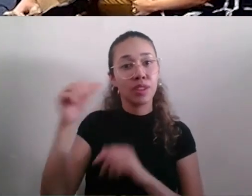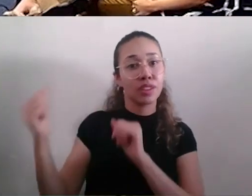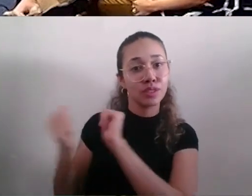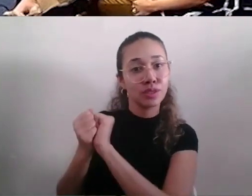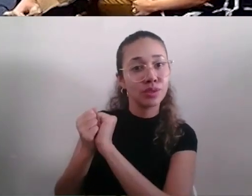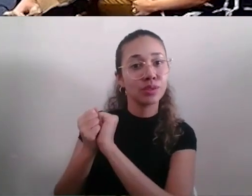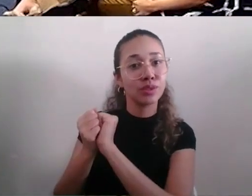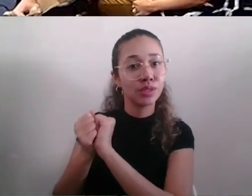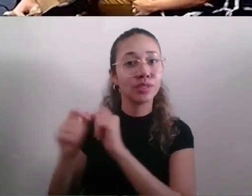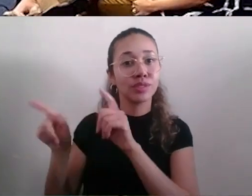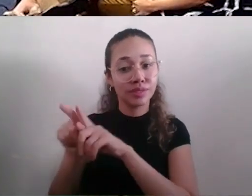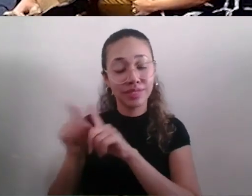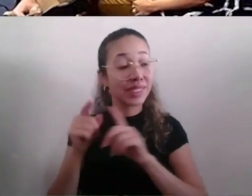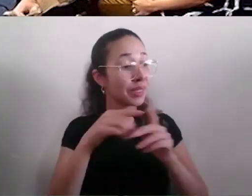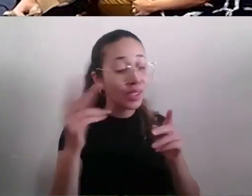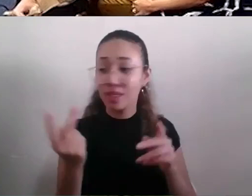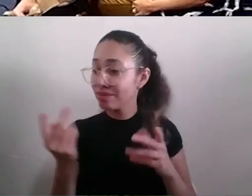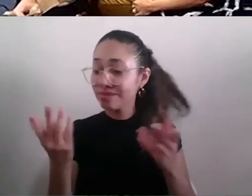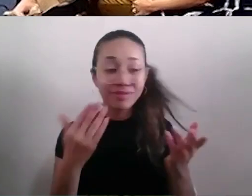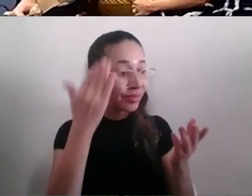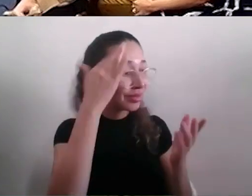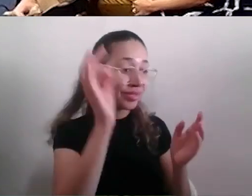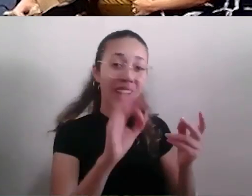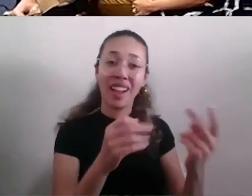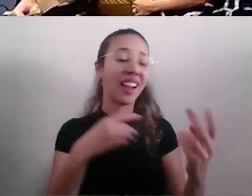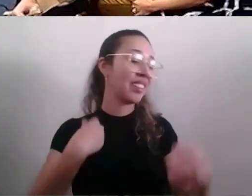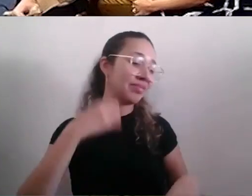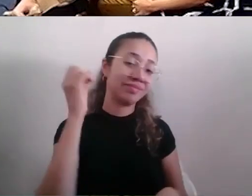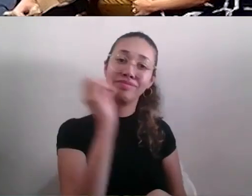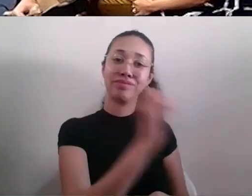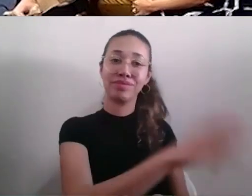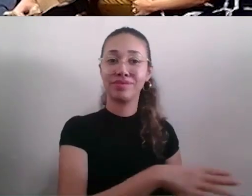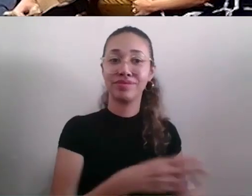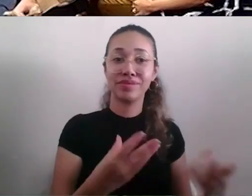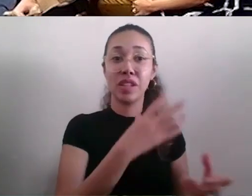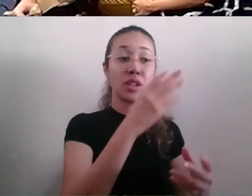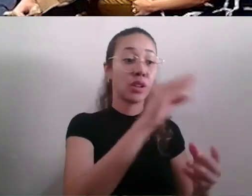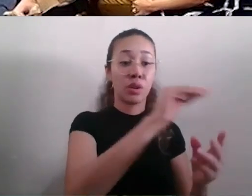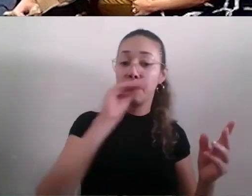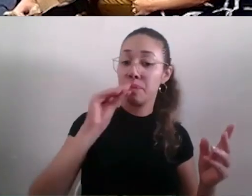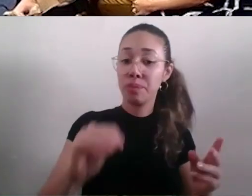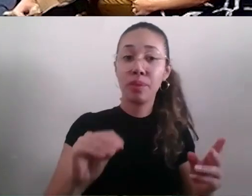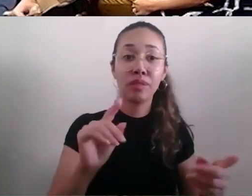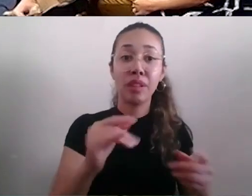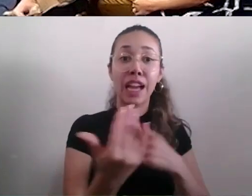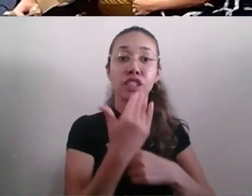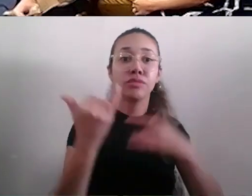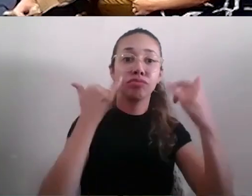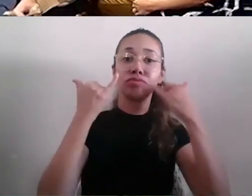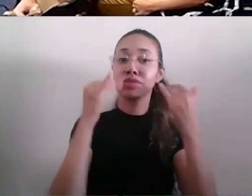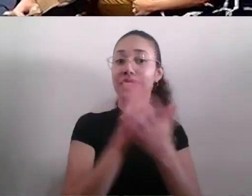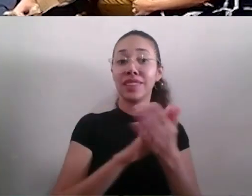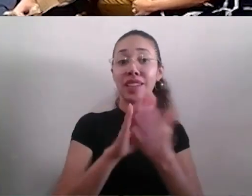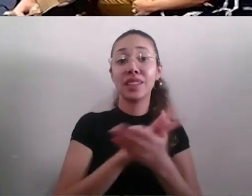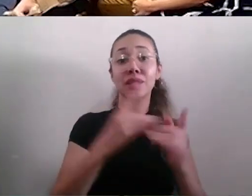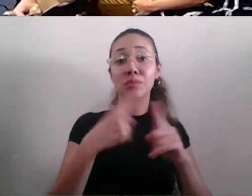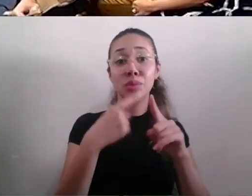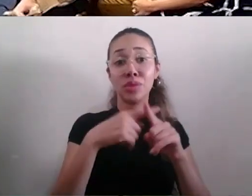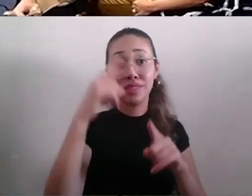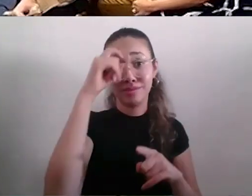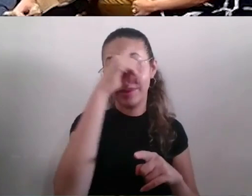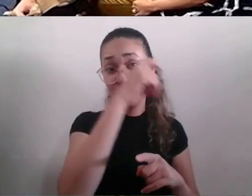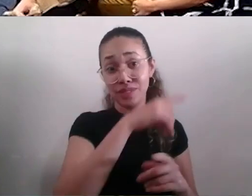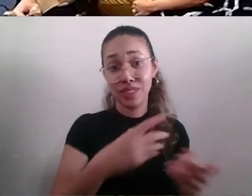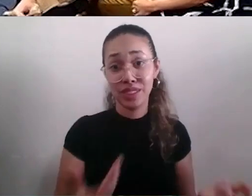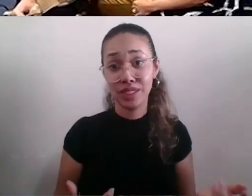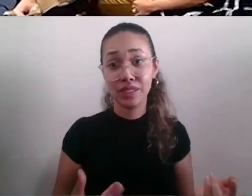e a gente não entendia, a gente jogou fora. Foram entrevistas que não serviram nem para informação. Porque tem entrevista que você não usa, mas